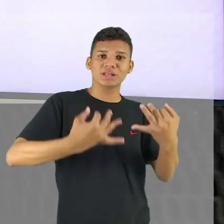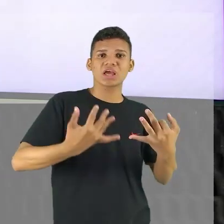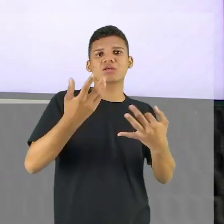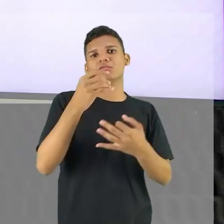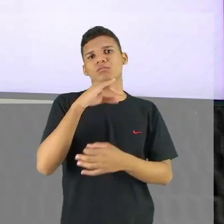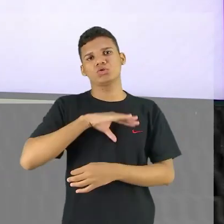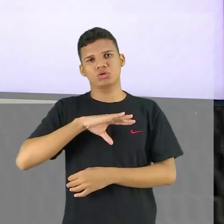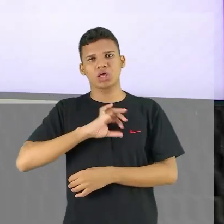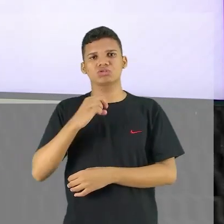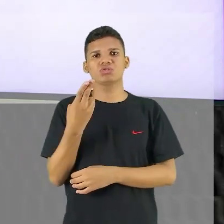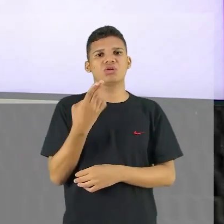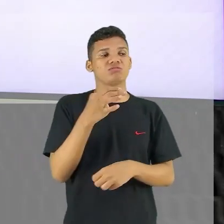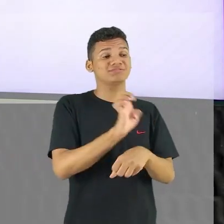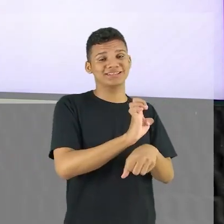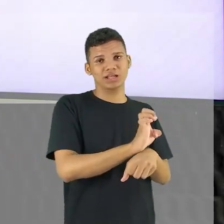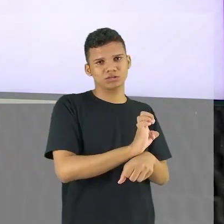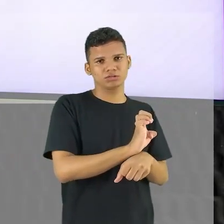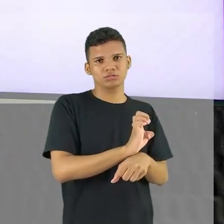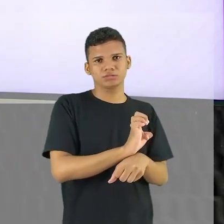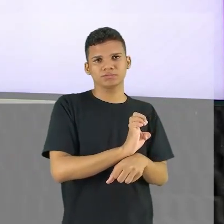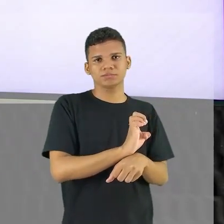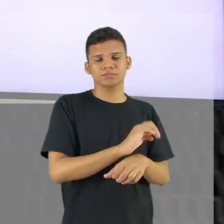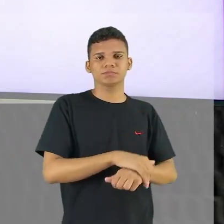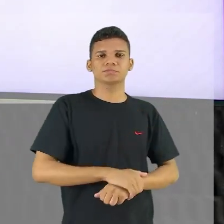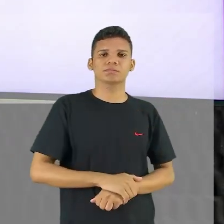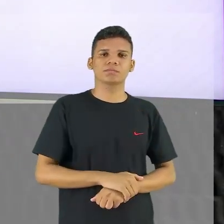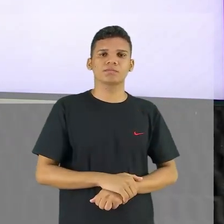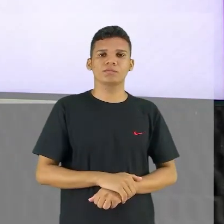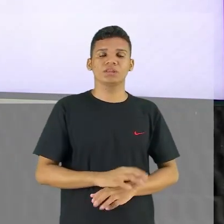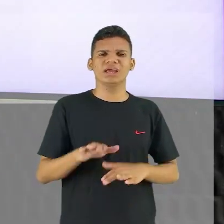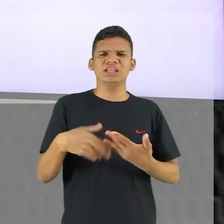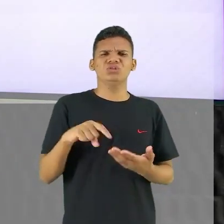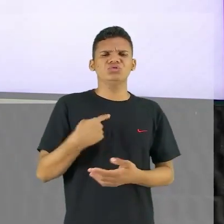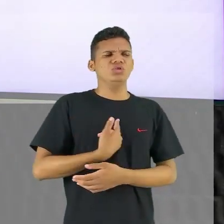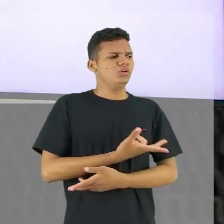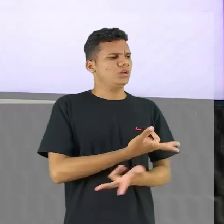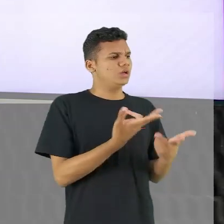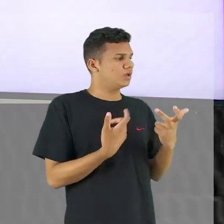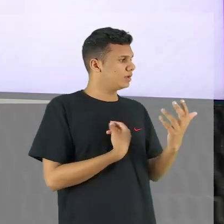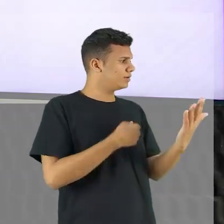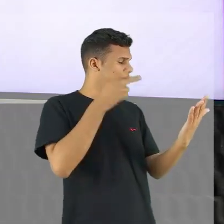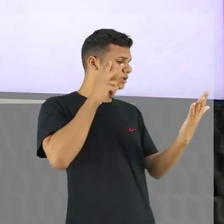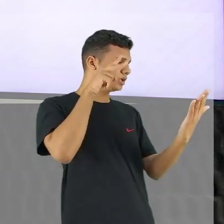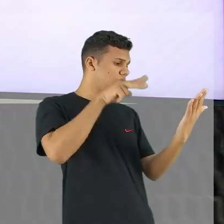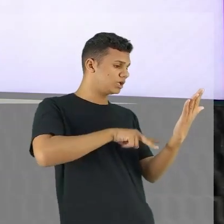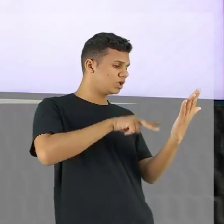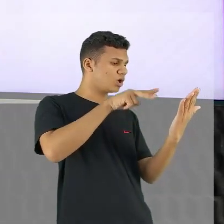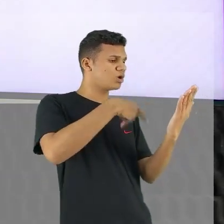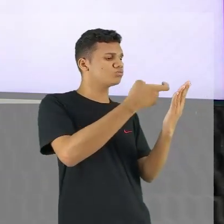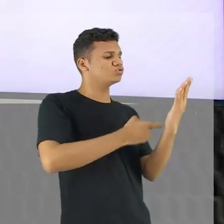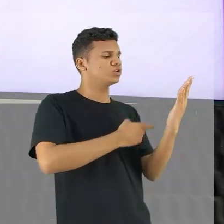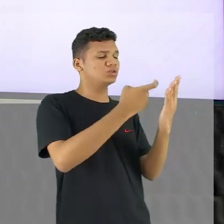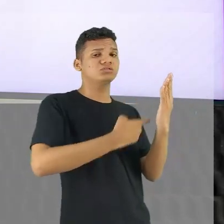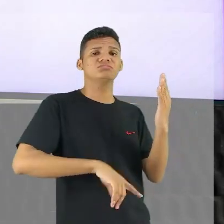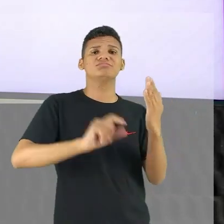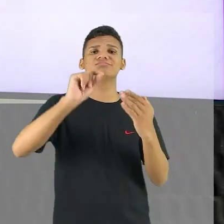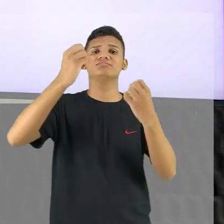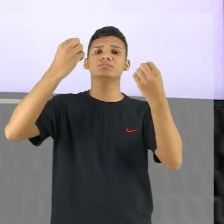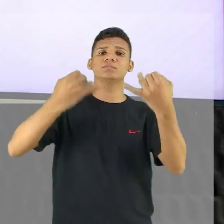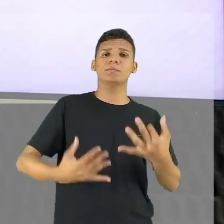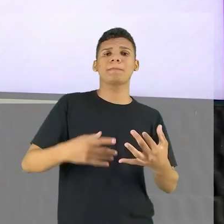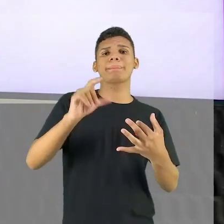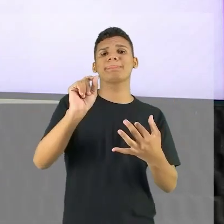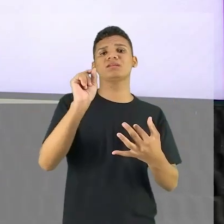português, ou o estadunidense. Bom? Quando a gente lê o texto, a gente vai observar que ele está falando